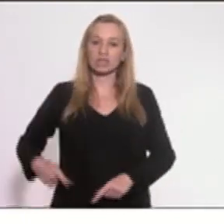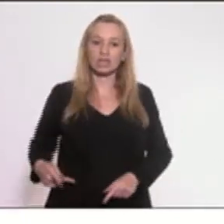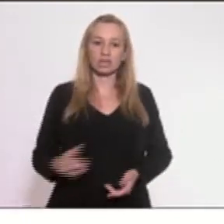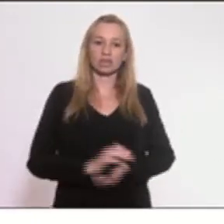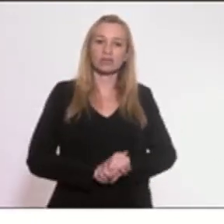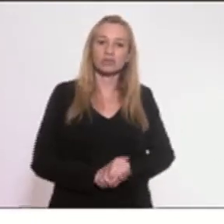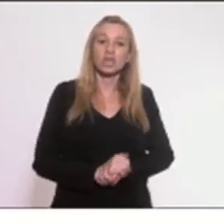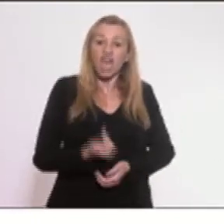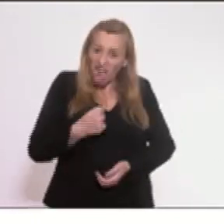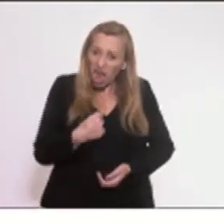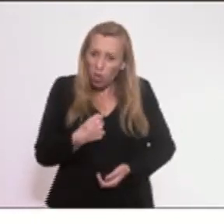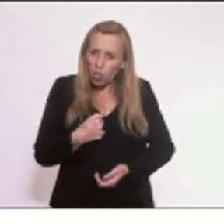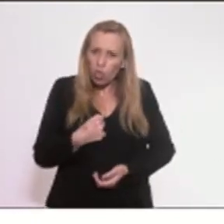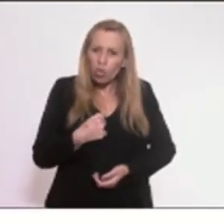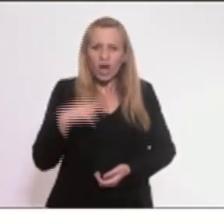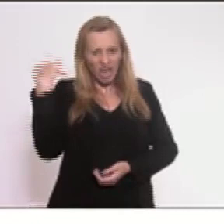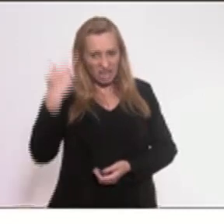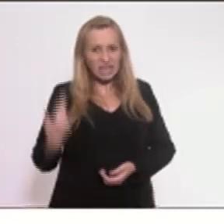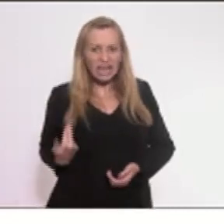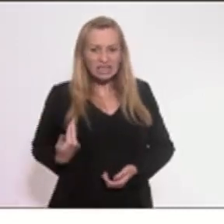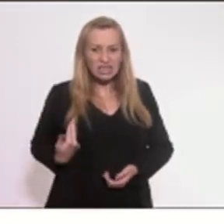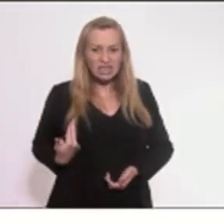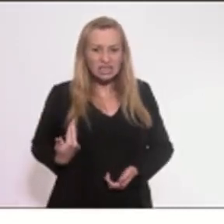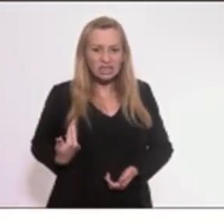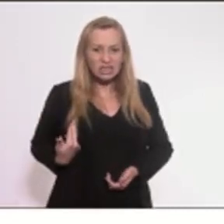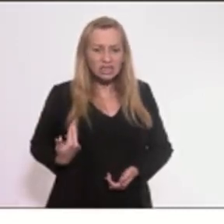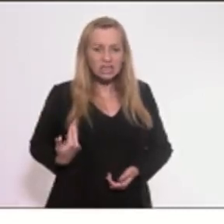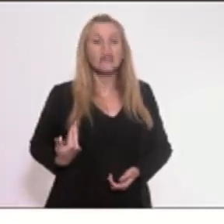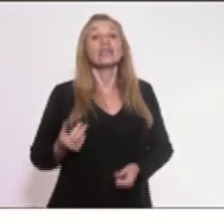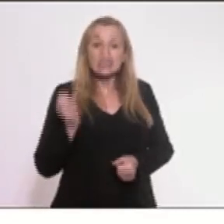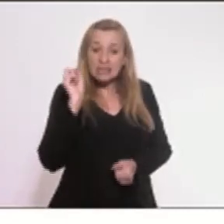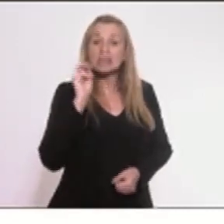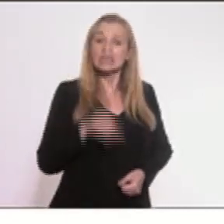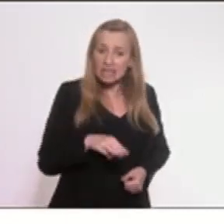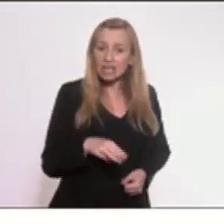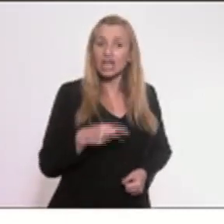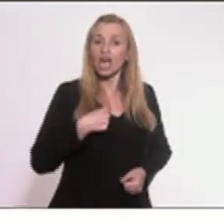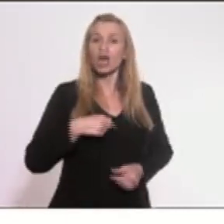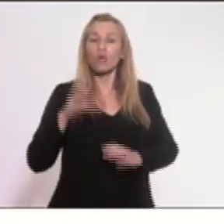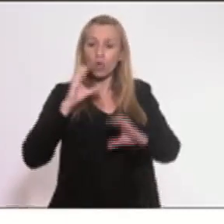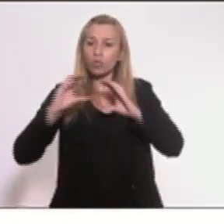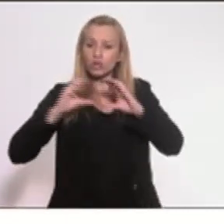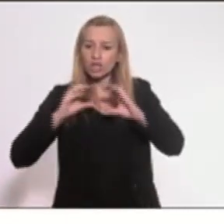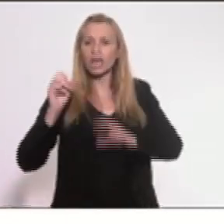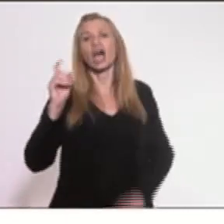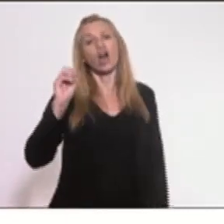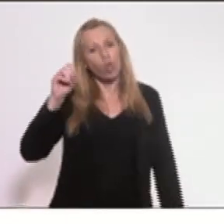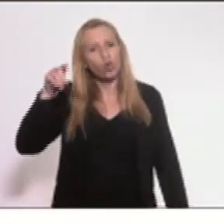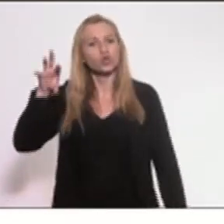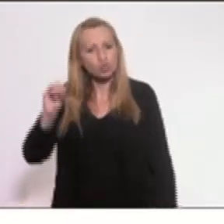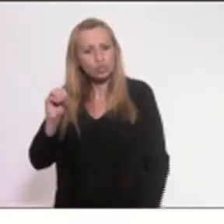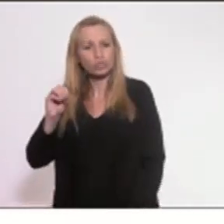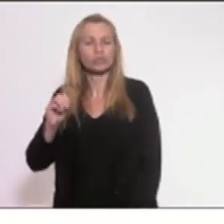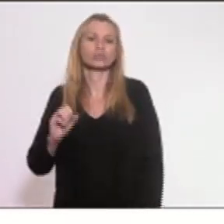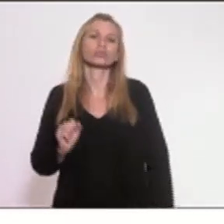que eu, Renata Souza, fiz sim um comunicado à ONU e à OEA